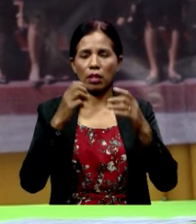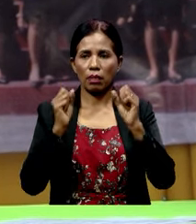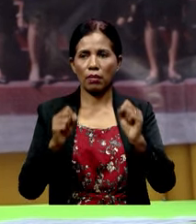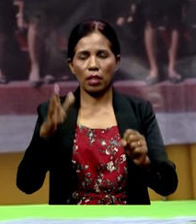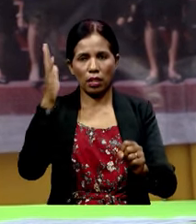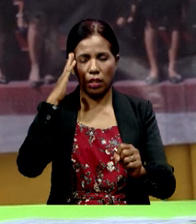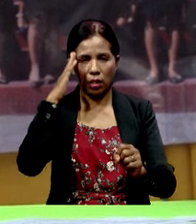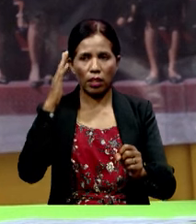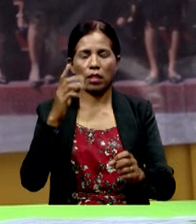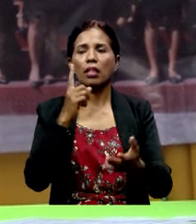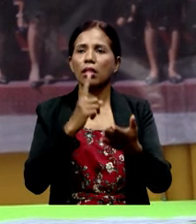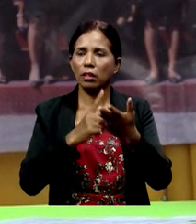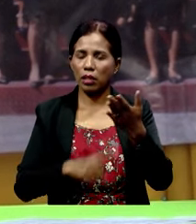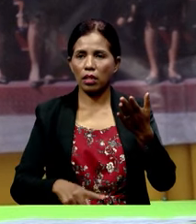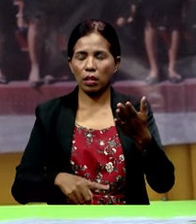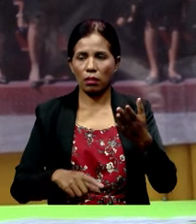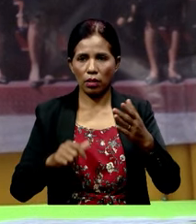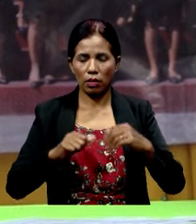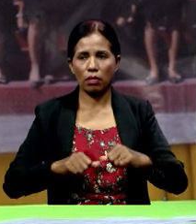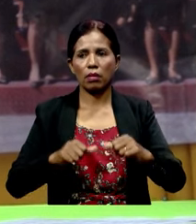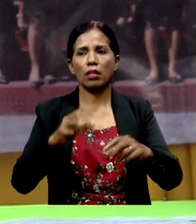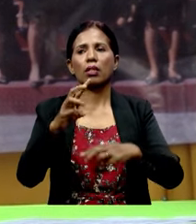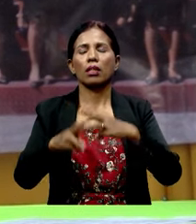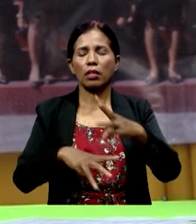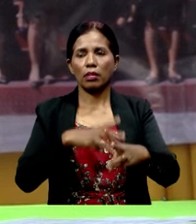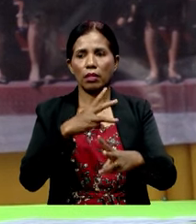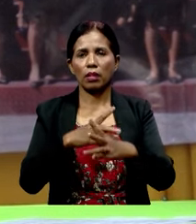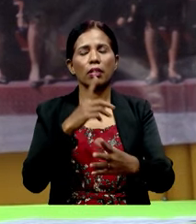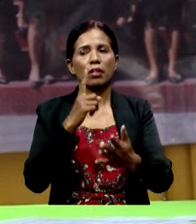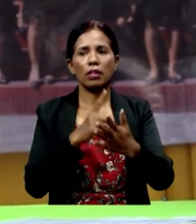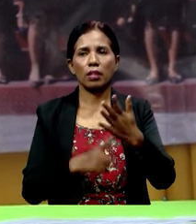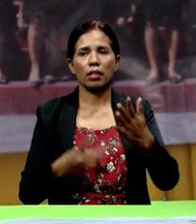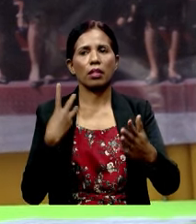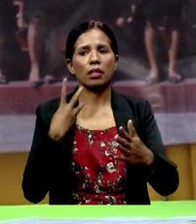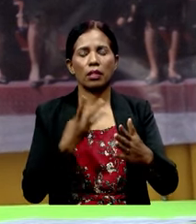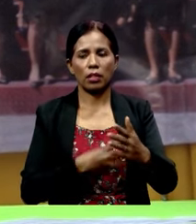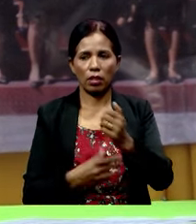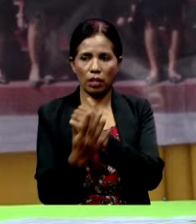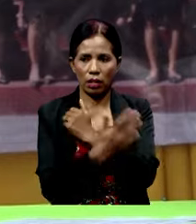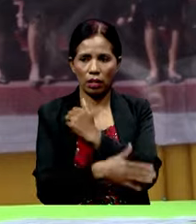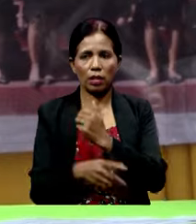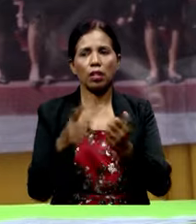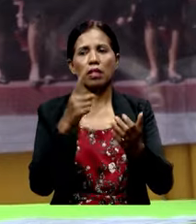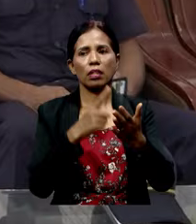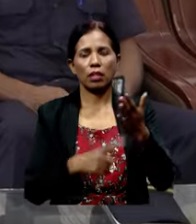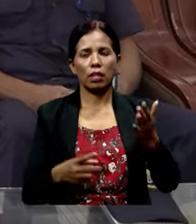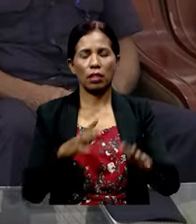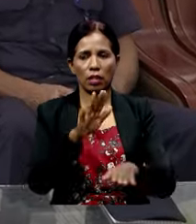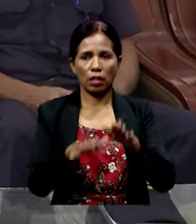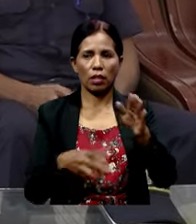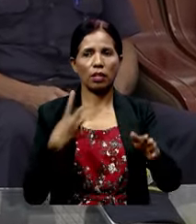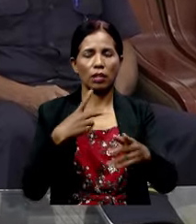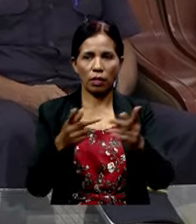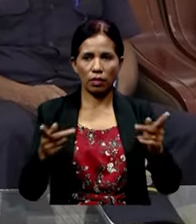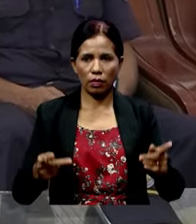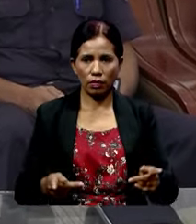hatene saida maklao ia mundo, saida maklao ia itenia rain, saida maklao ia itenia ambiente